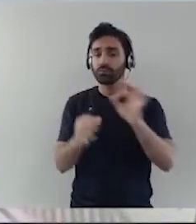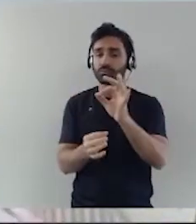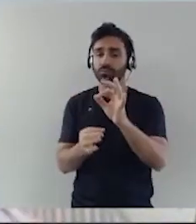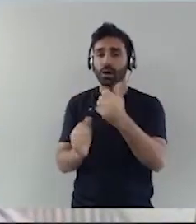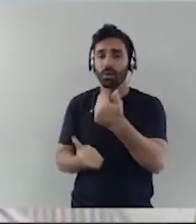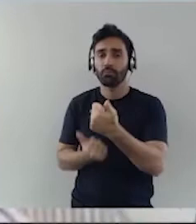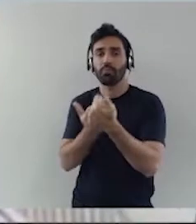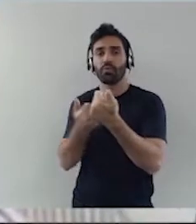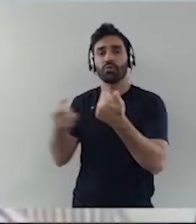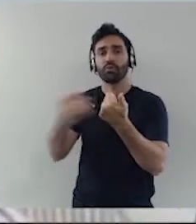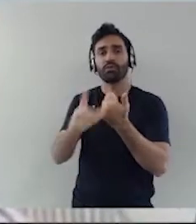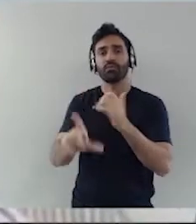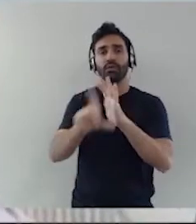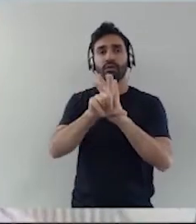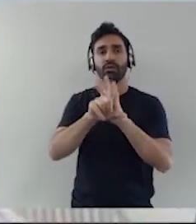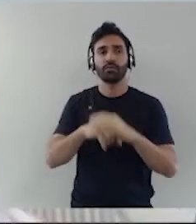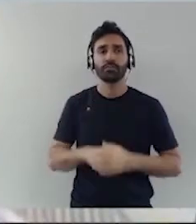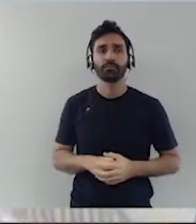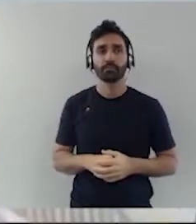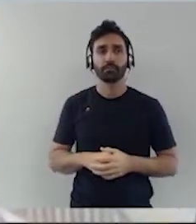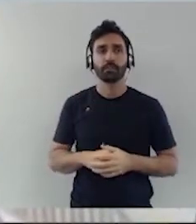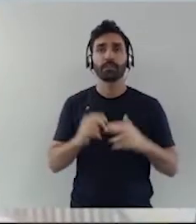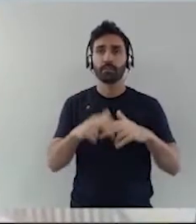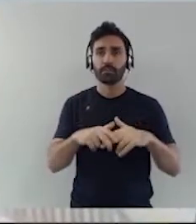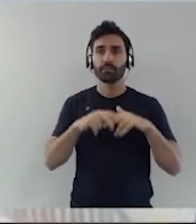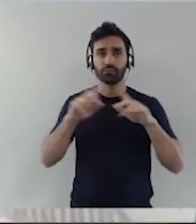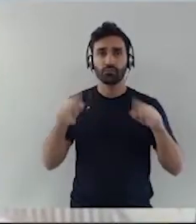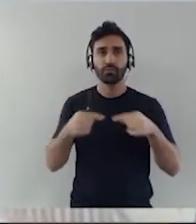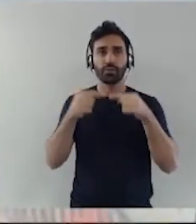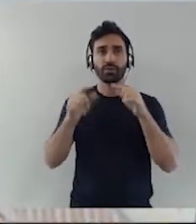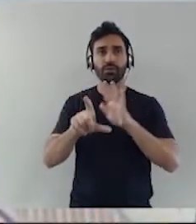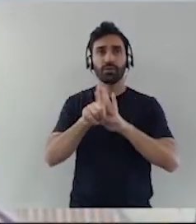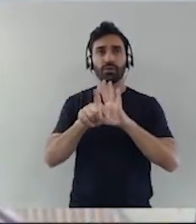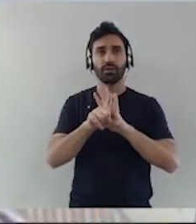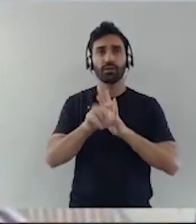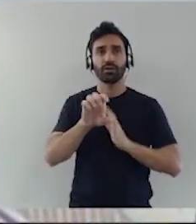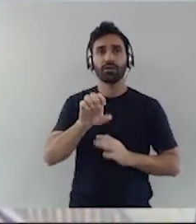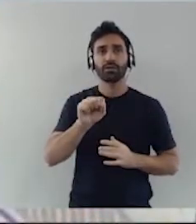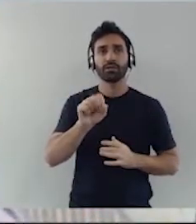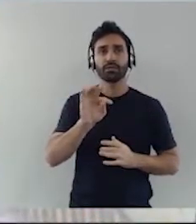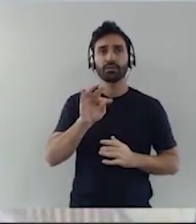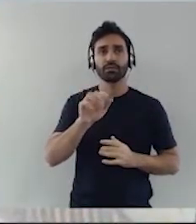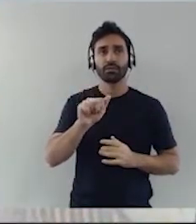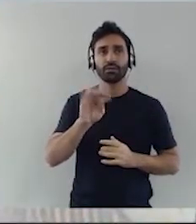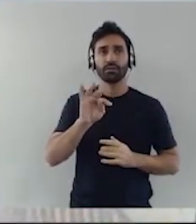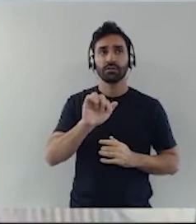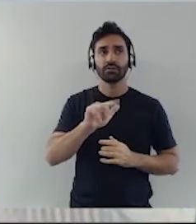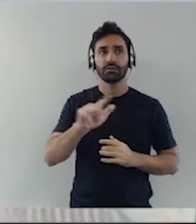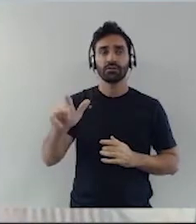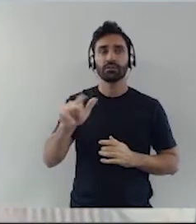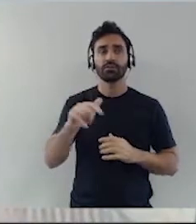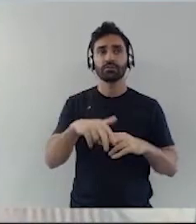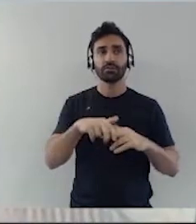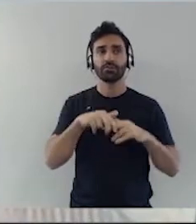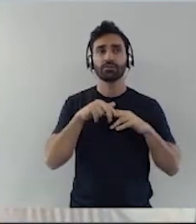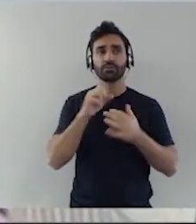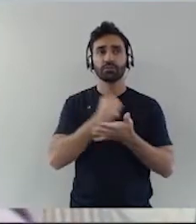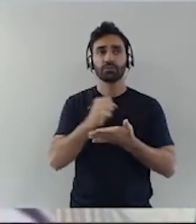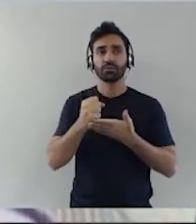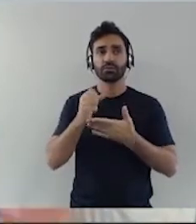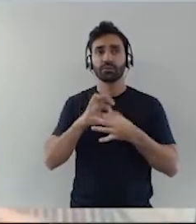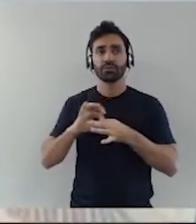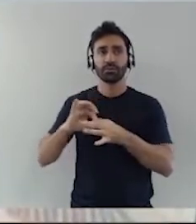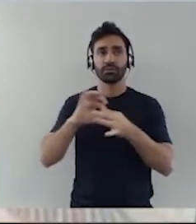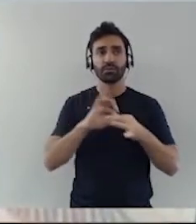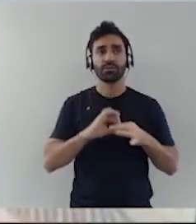legislação. Tanto que ele está refletido na lei das estatais, de onde, aliás, veio a contratação integrada e